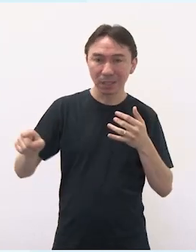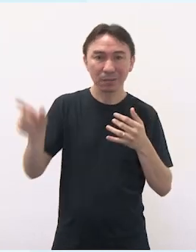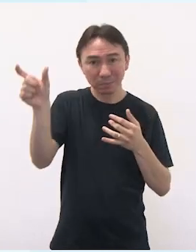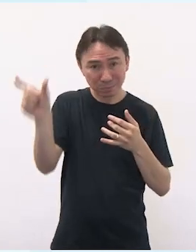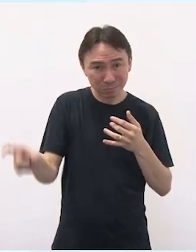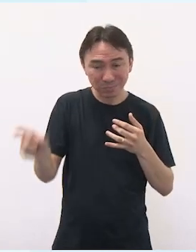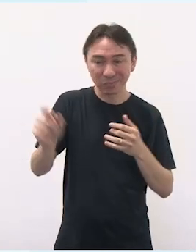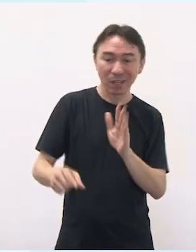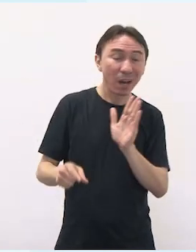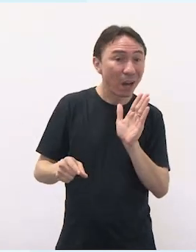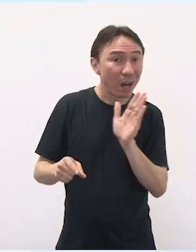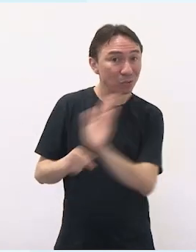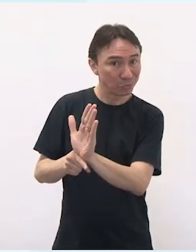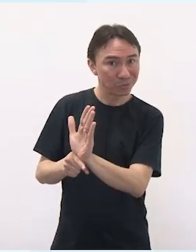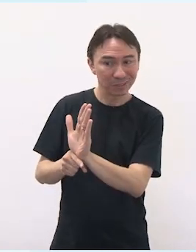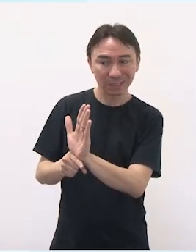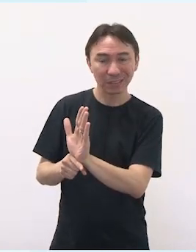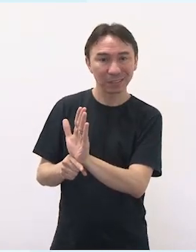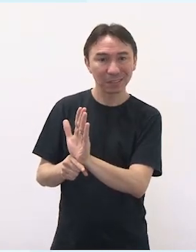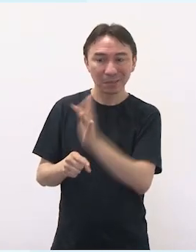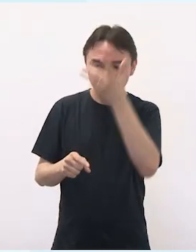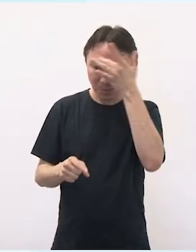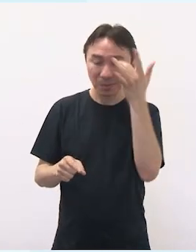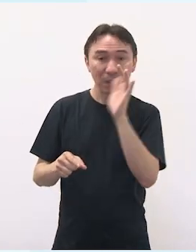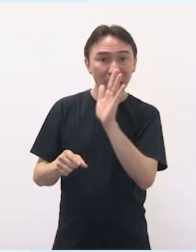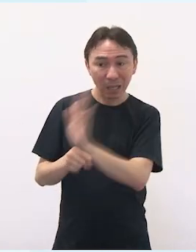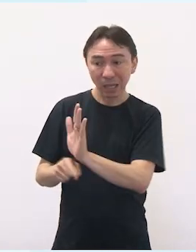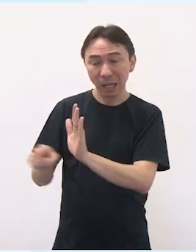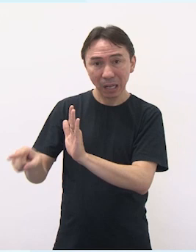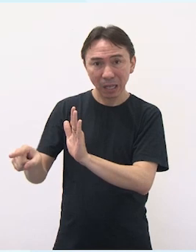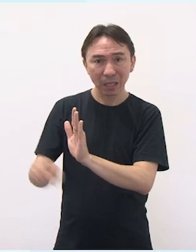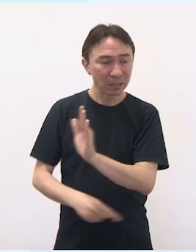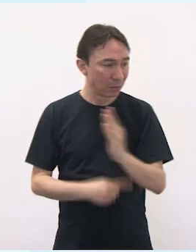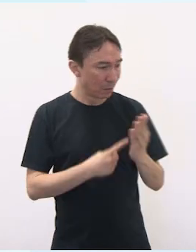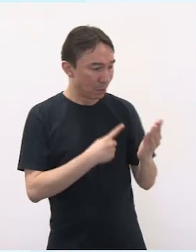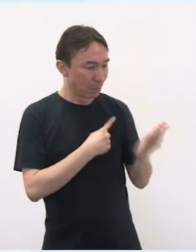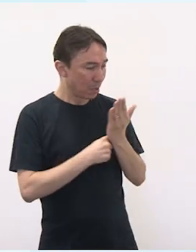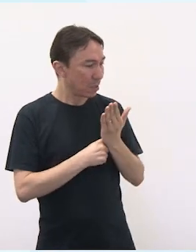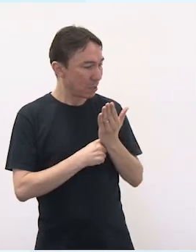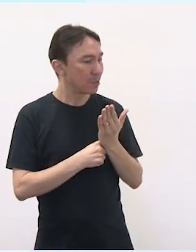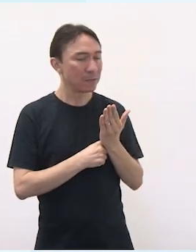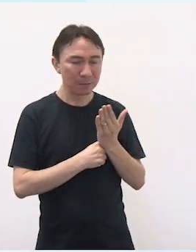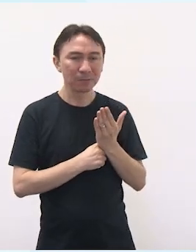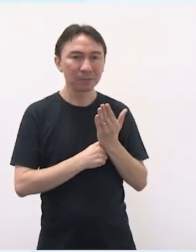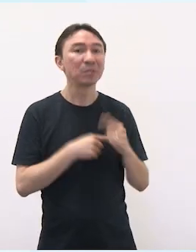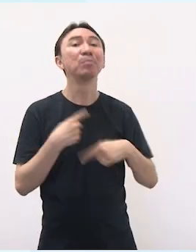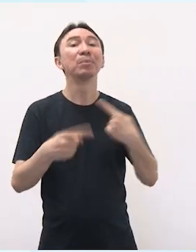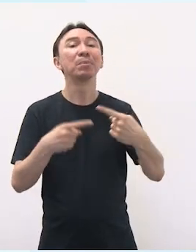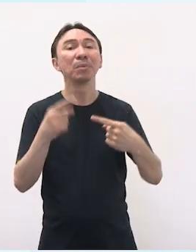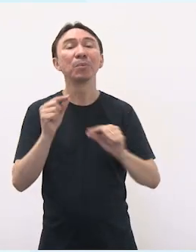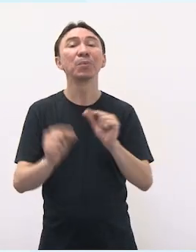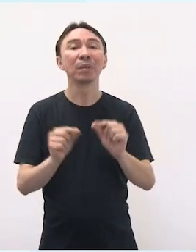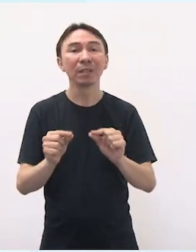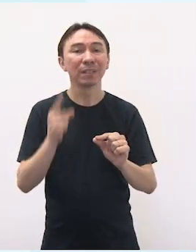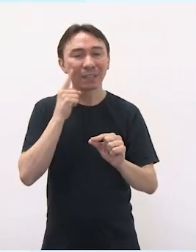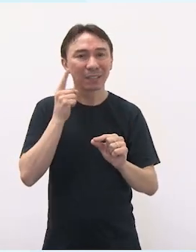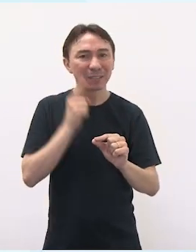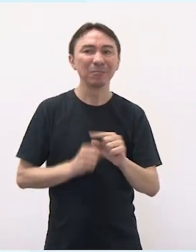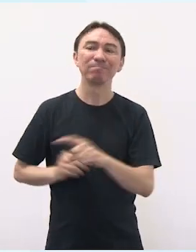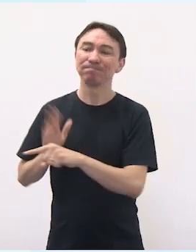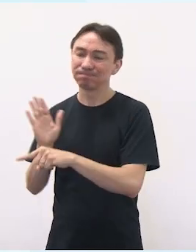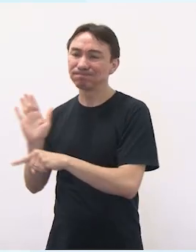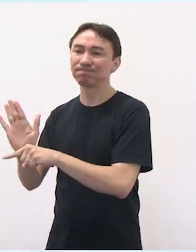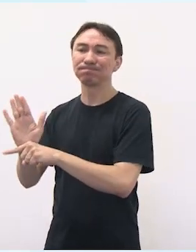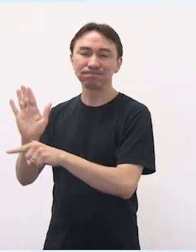e isso inspira essa pessoa, por sua vez, a também fazer uma ação, o que vai mobilizando, né, uma série